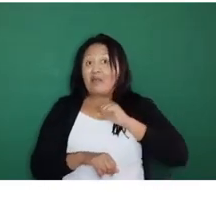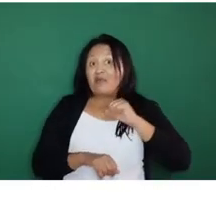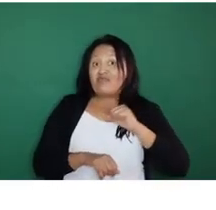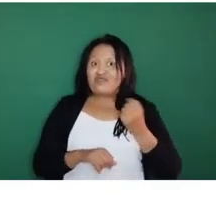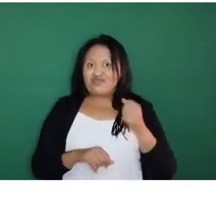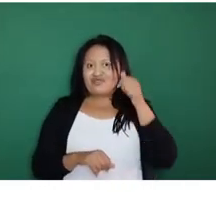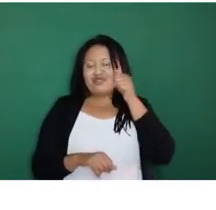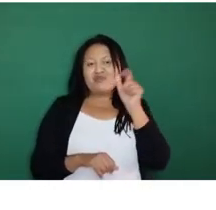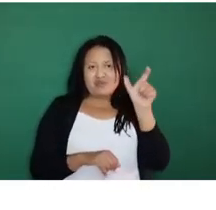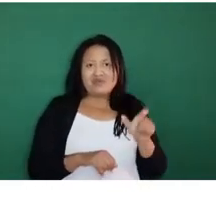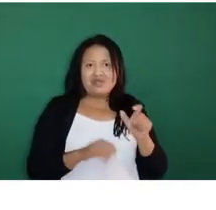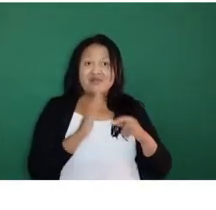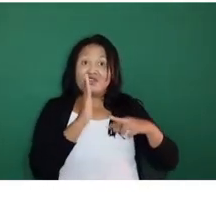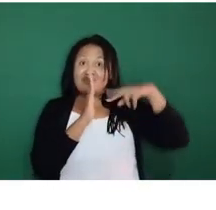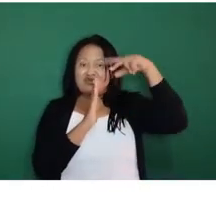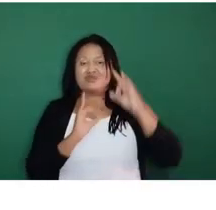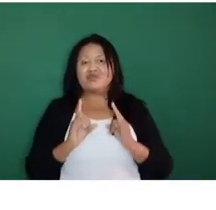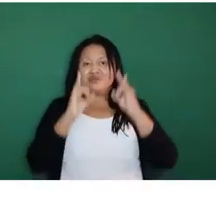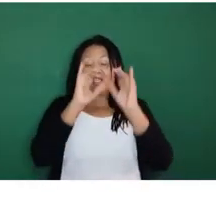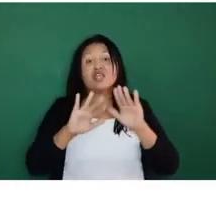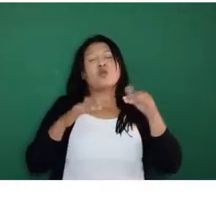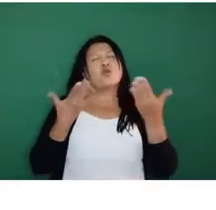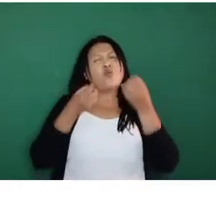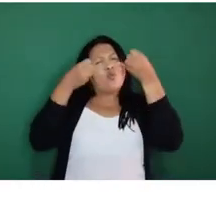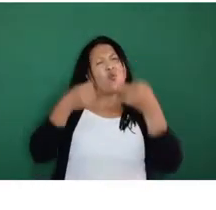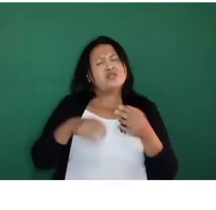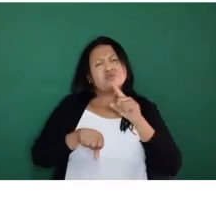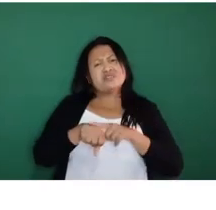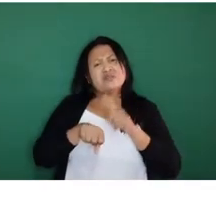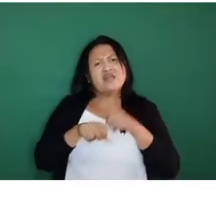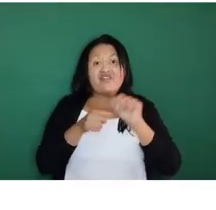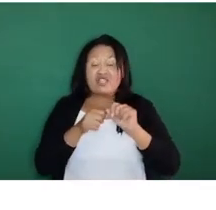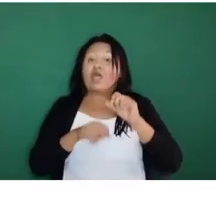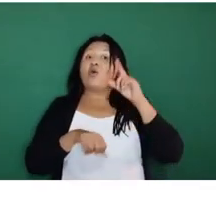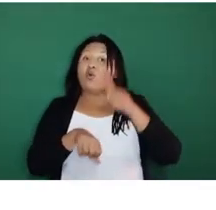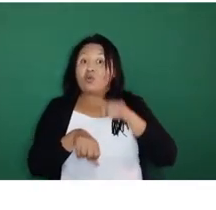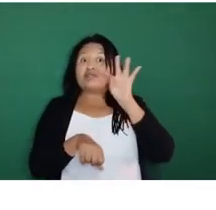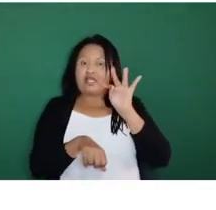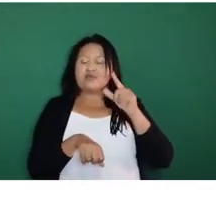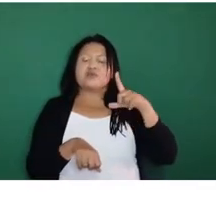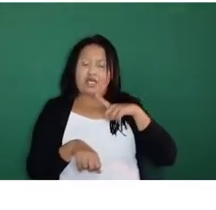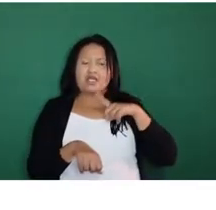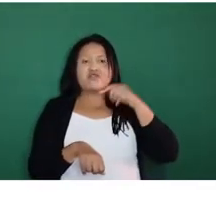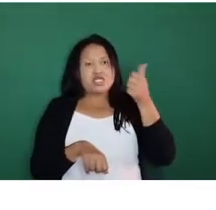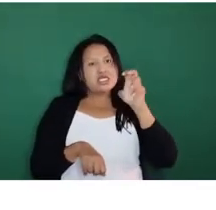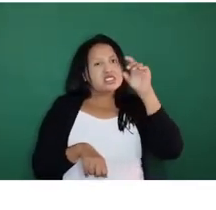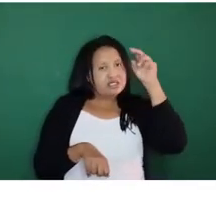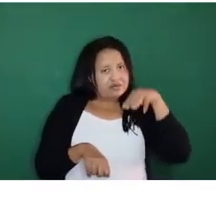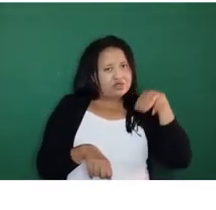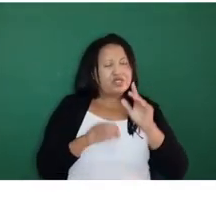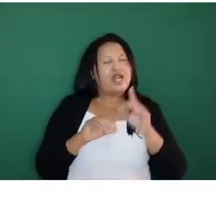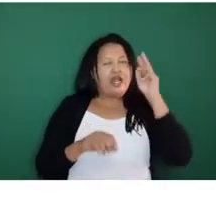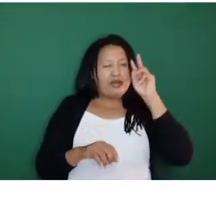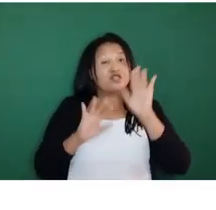para subir o prédio e enquanto o tempo ela fez isso o tempo a gente tem que foram 15 minutos lembrando que quando